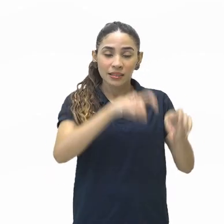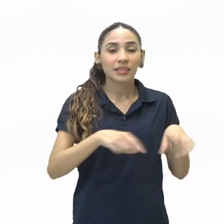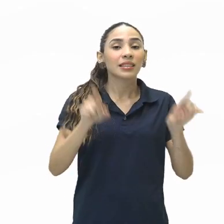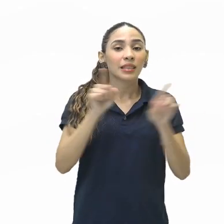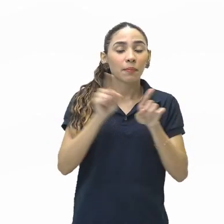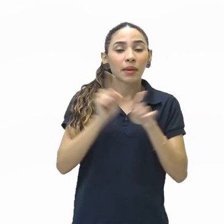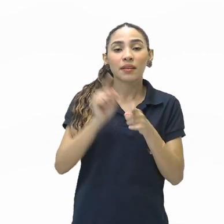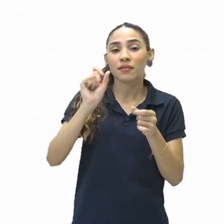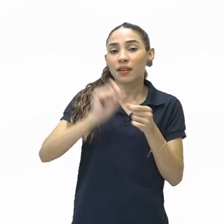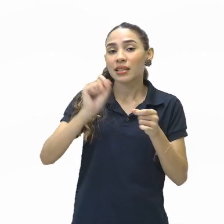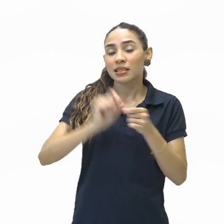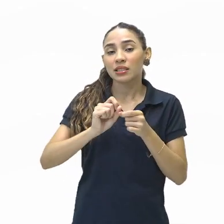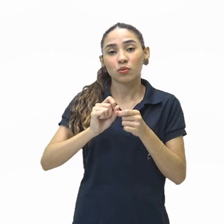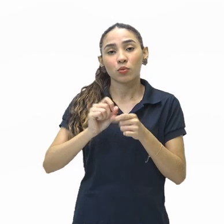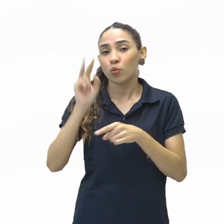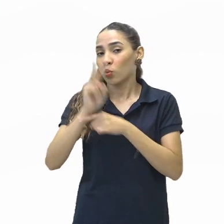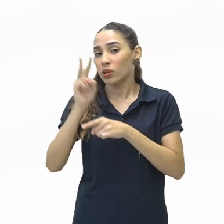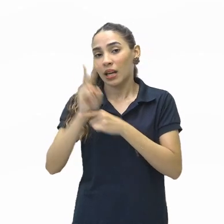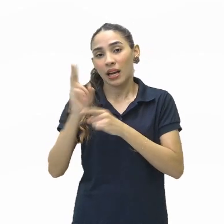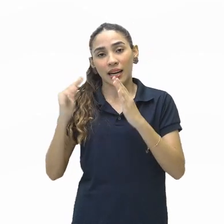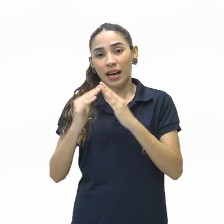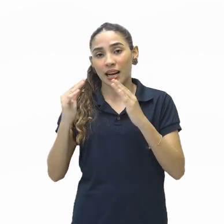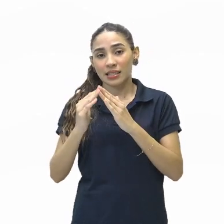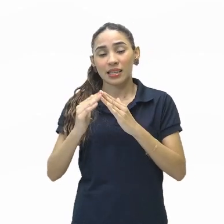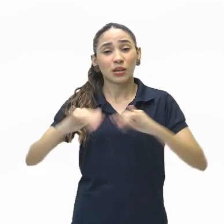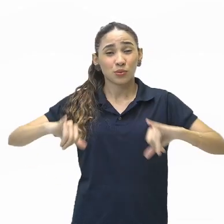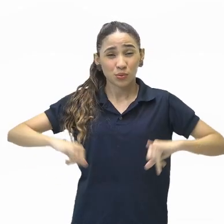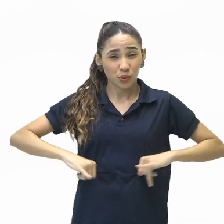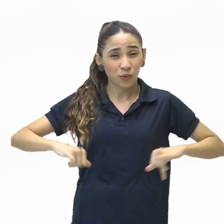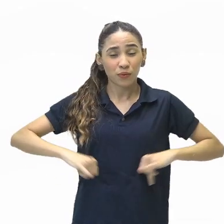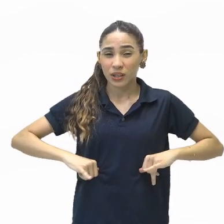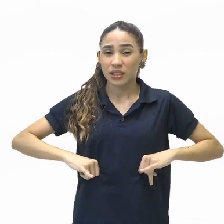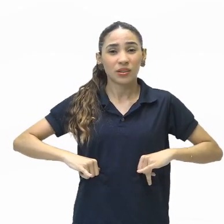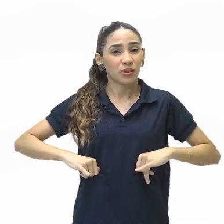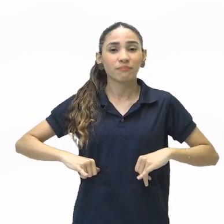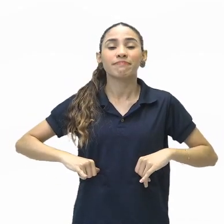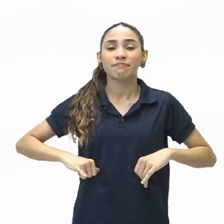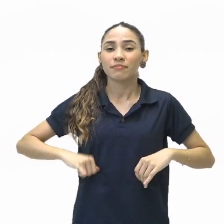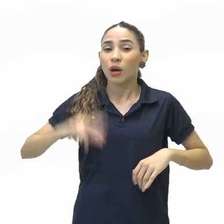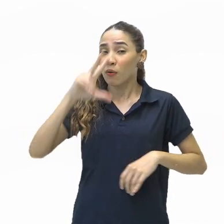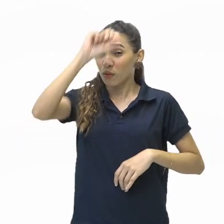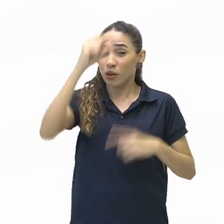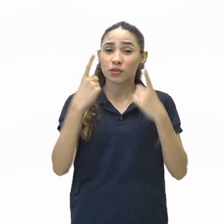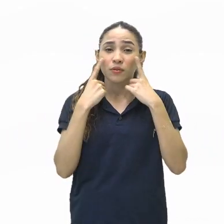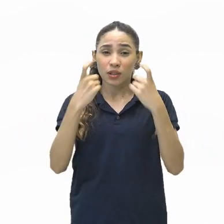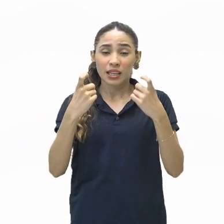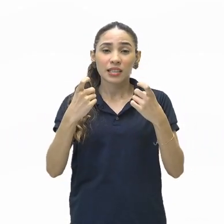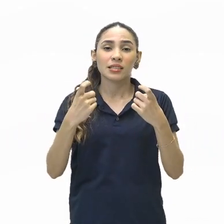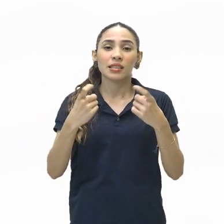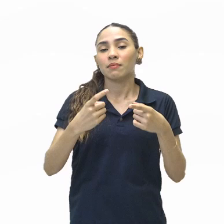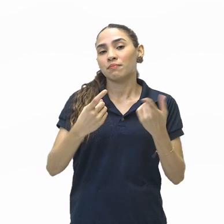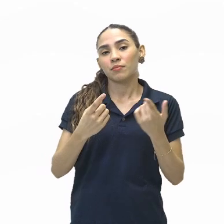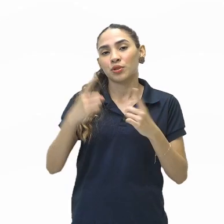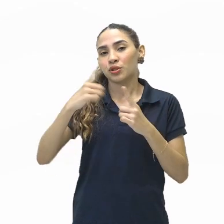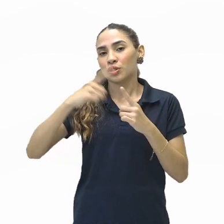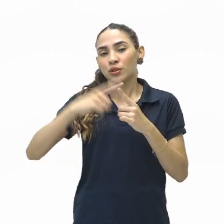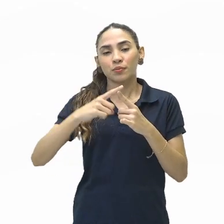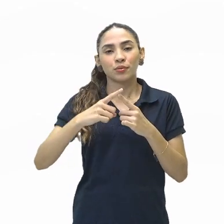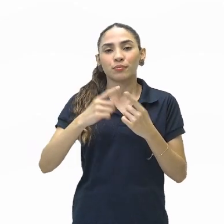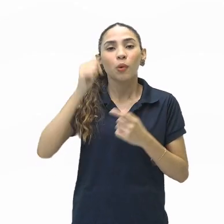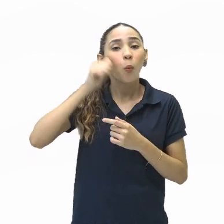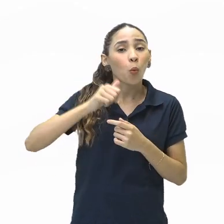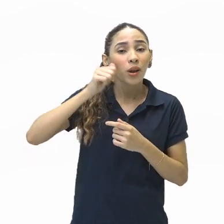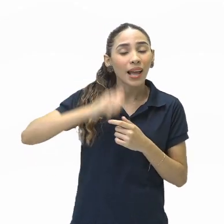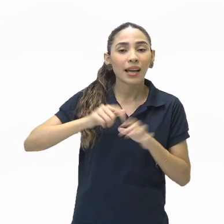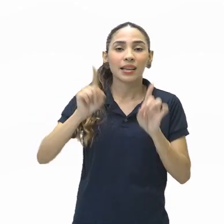realizavam tarefas domésticas. Elas sofriam dupla opressão devido à sua condição de gênero, ou seja, por elas serem